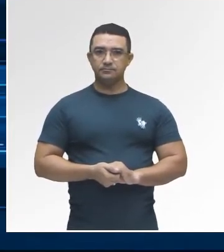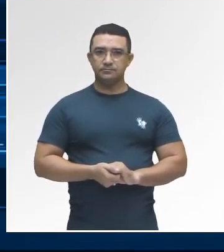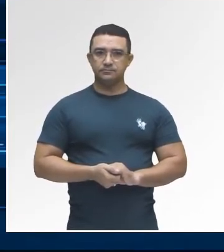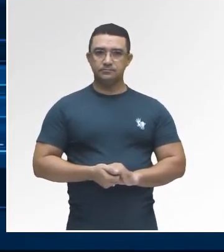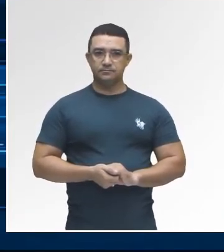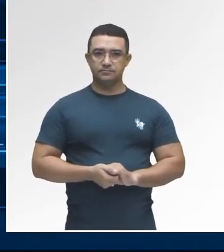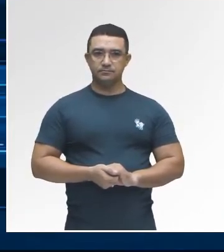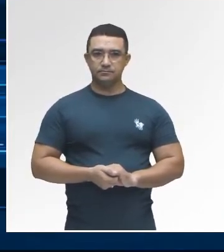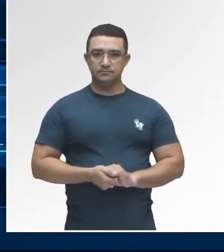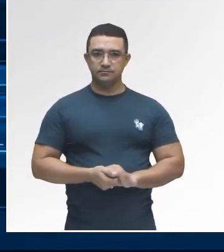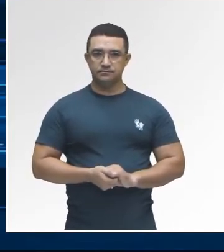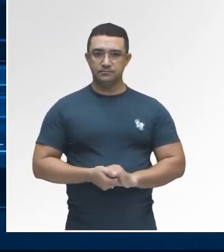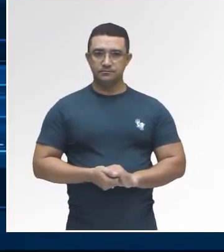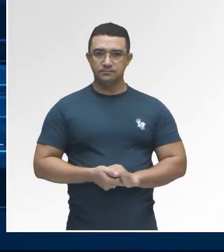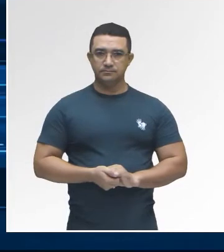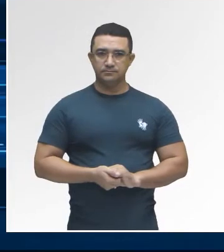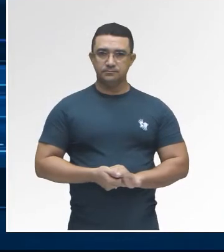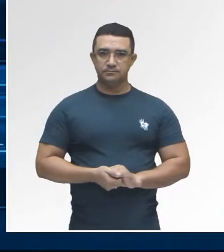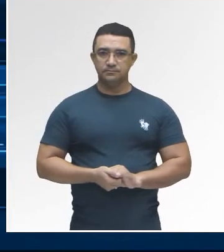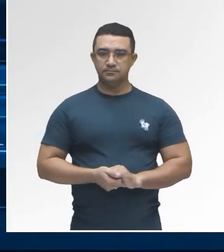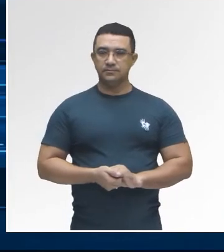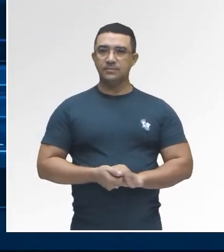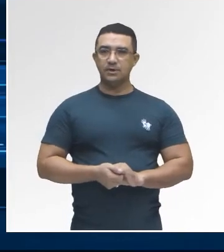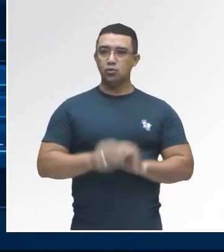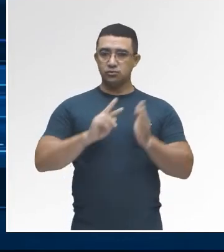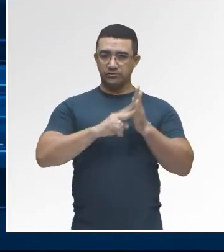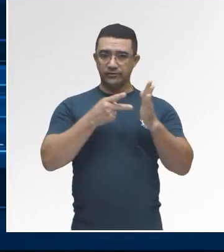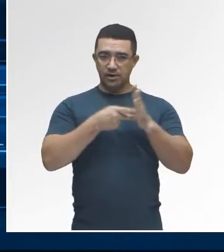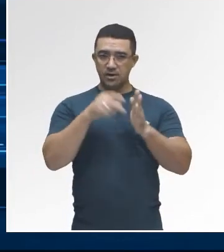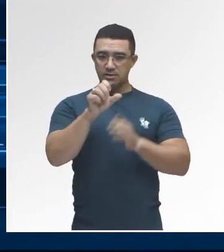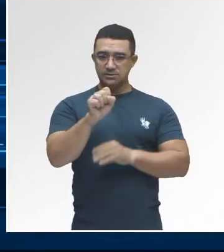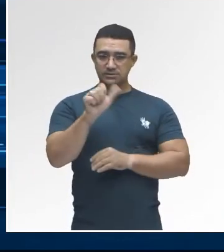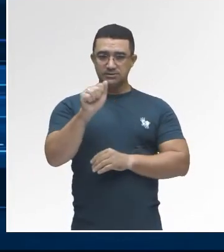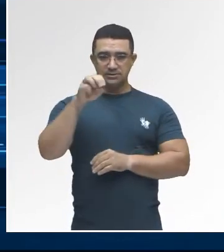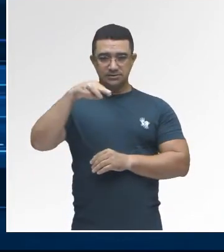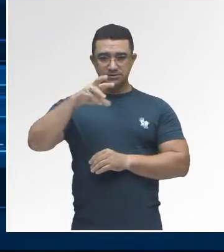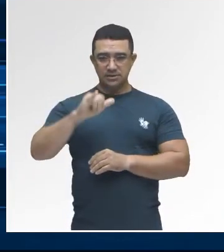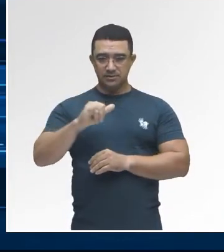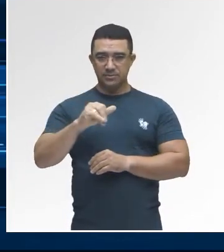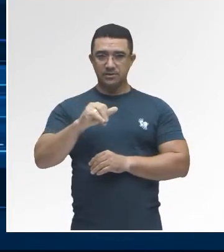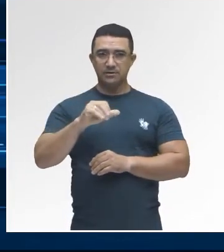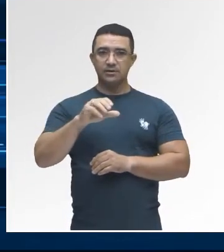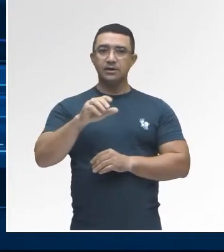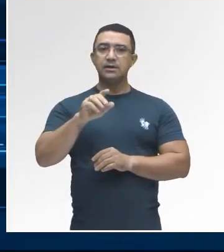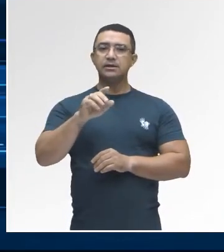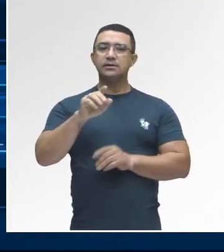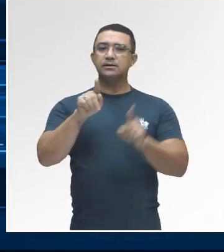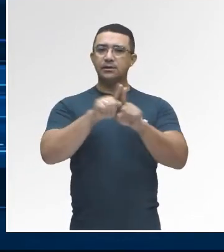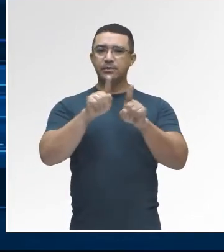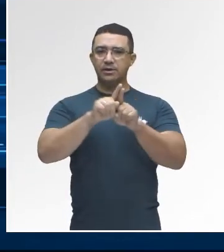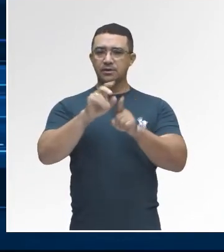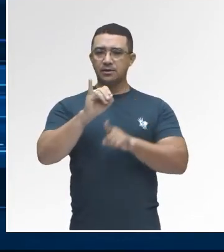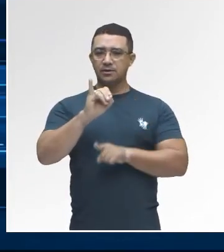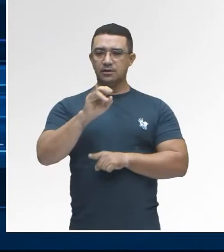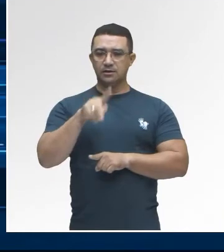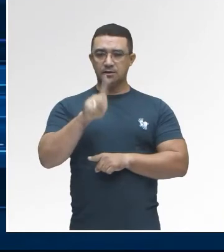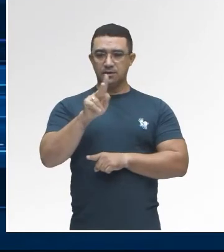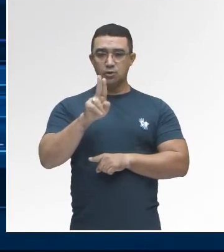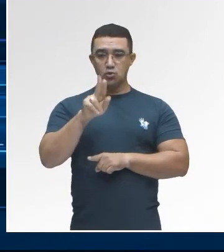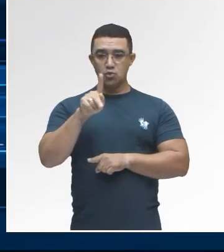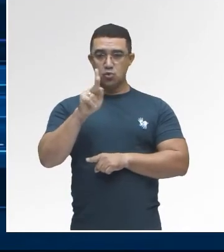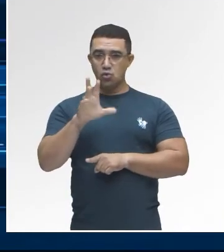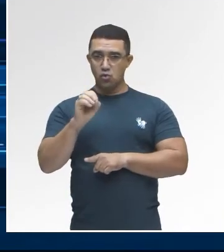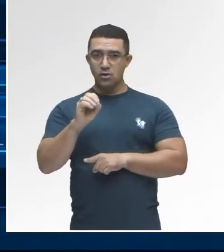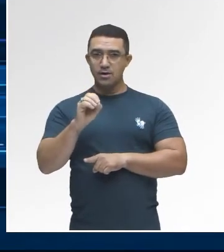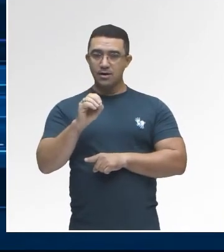got married, né? O Sammy e a Cuco acabaram de se casar. Isso acabou de acontecer.